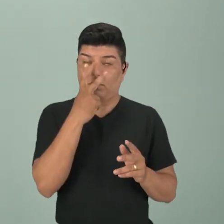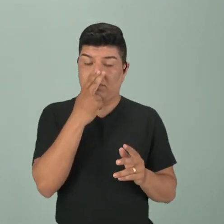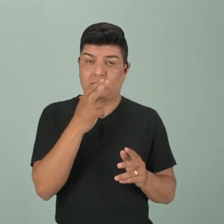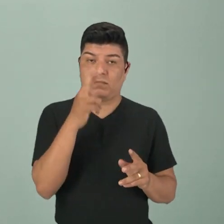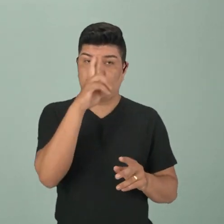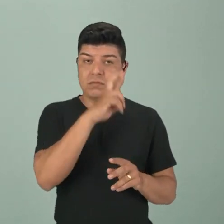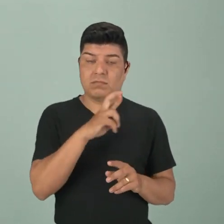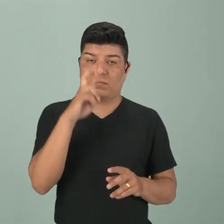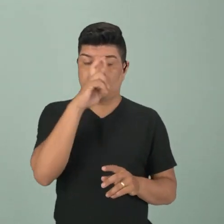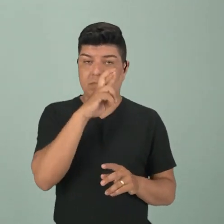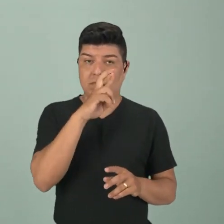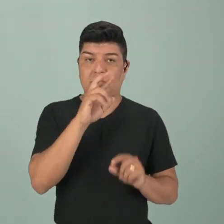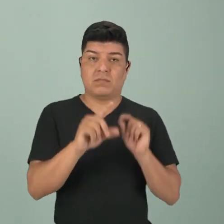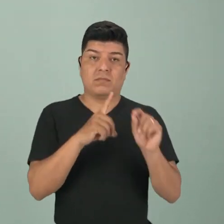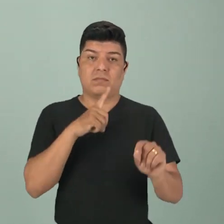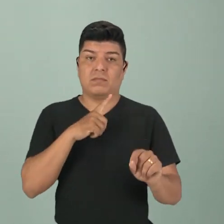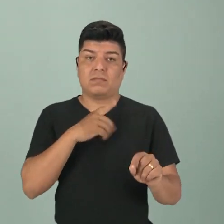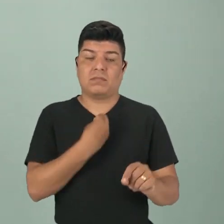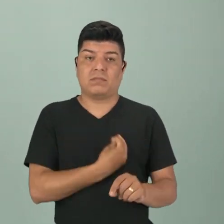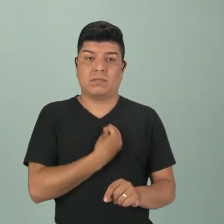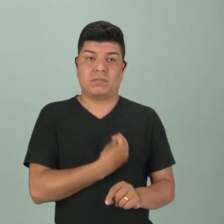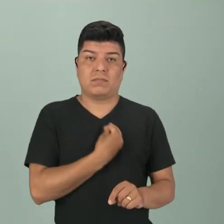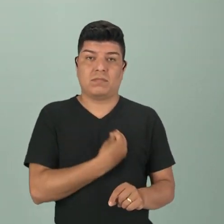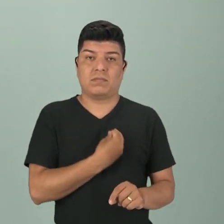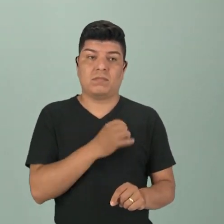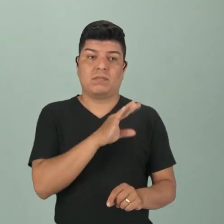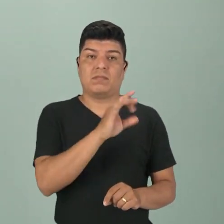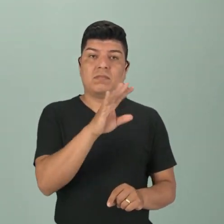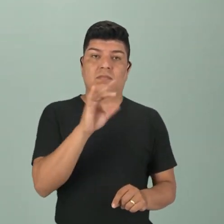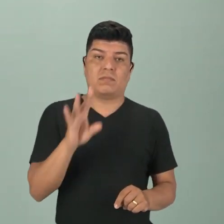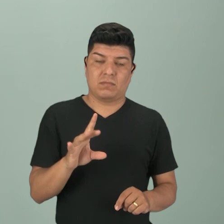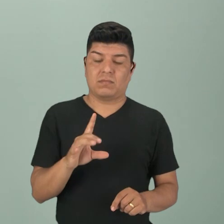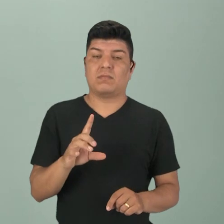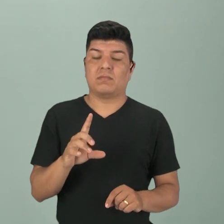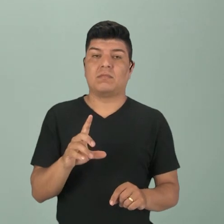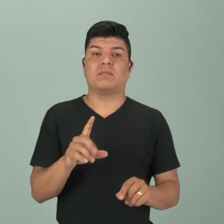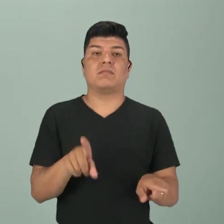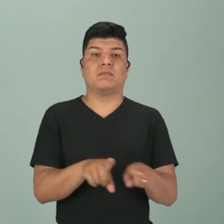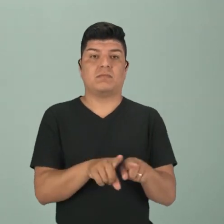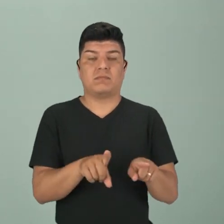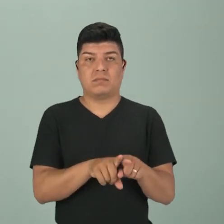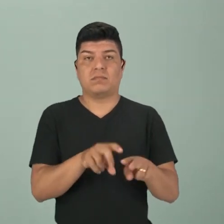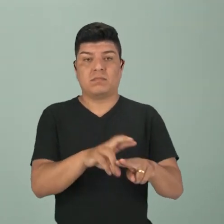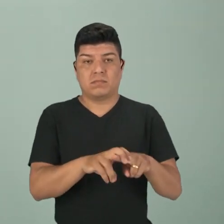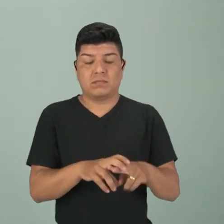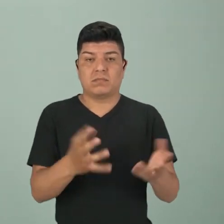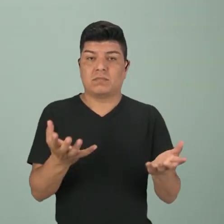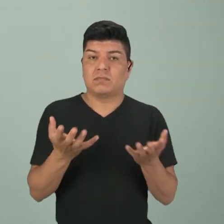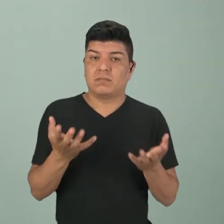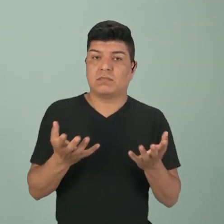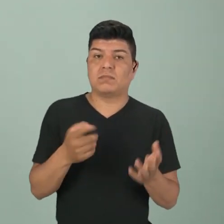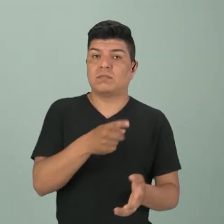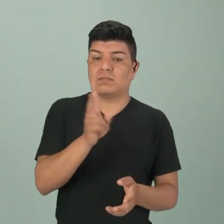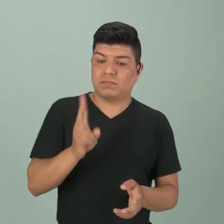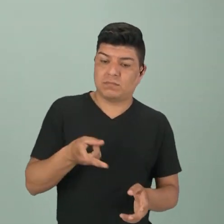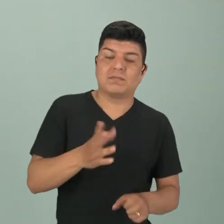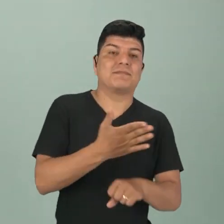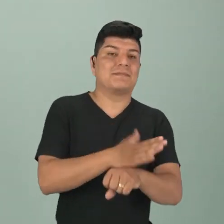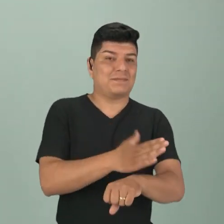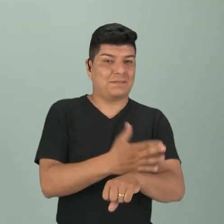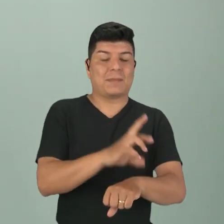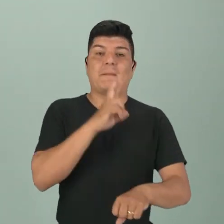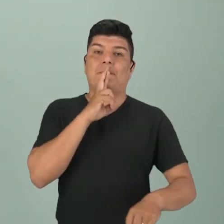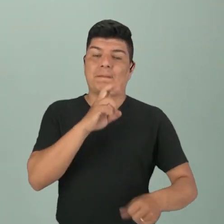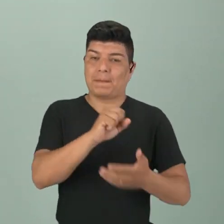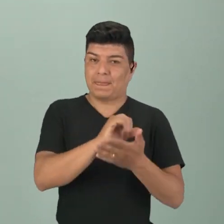a verificar a condição de existência das funções logarítmicas. Então, queremos que você continue a treinar, a